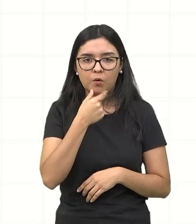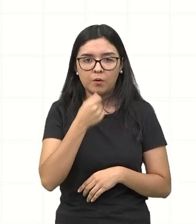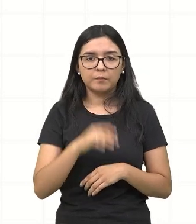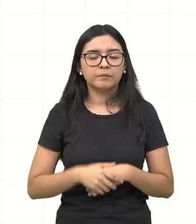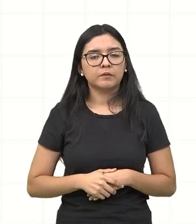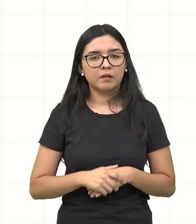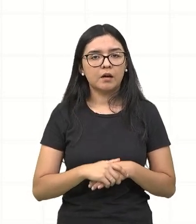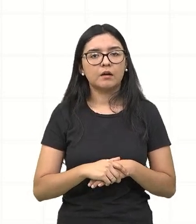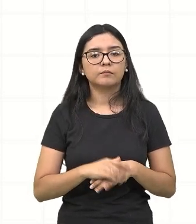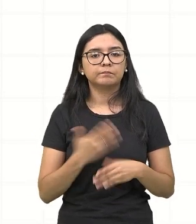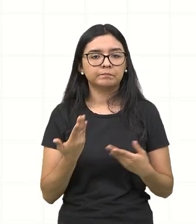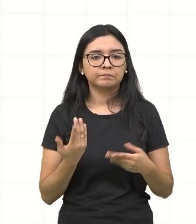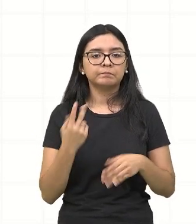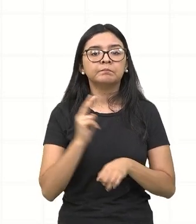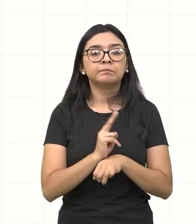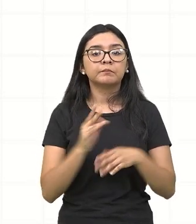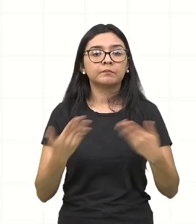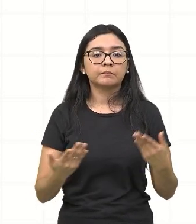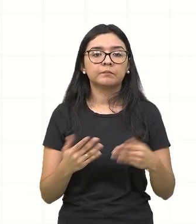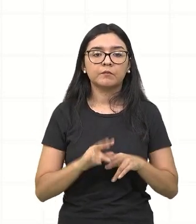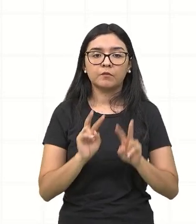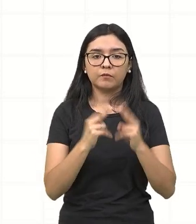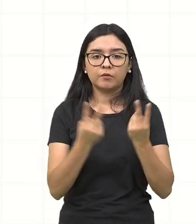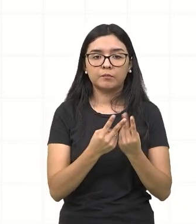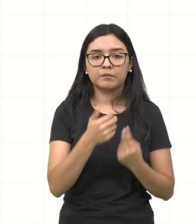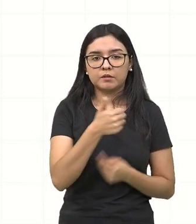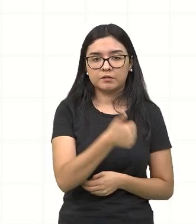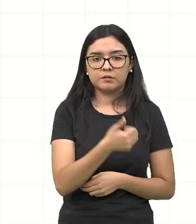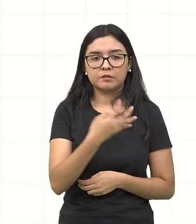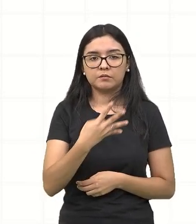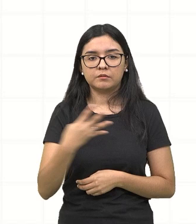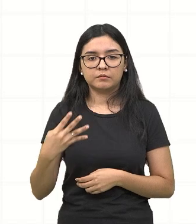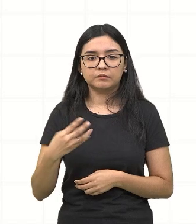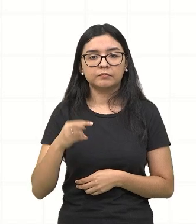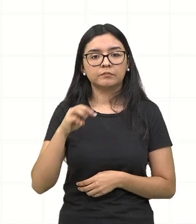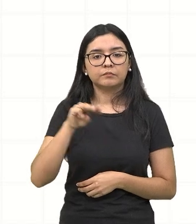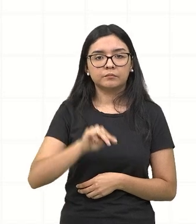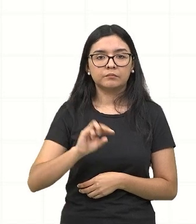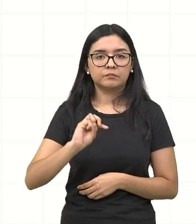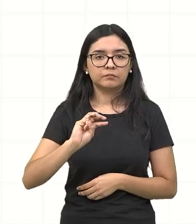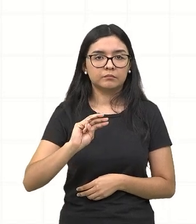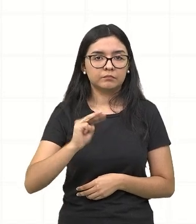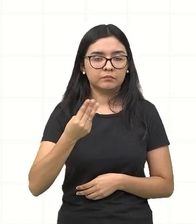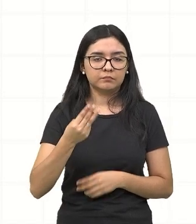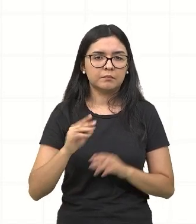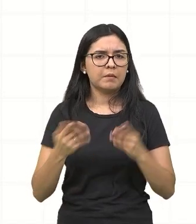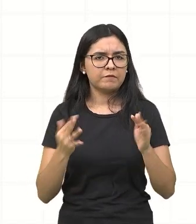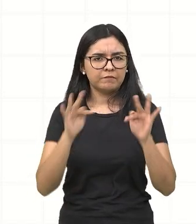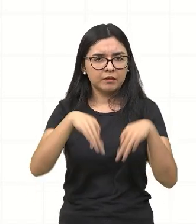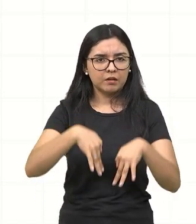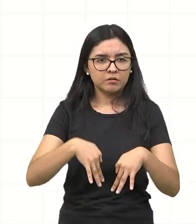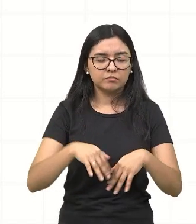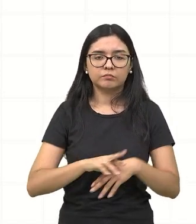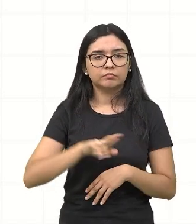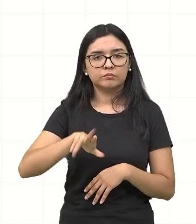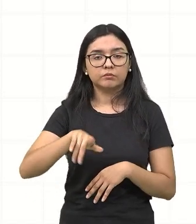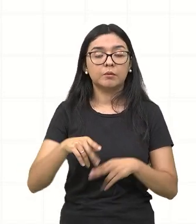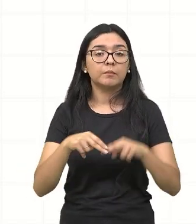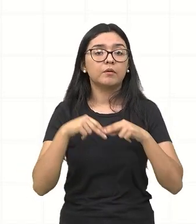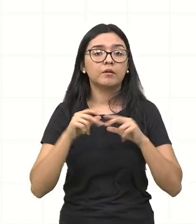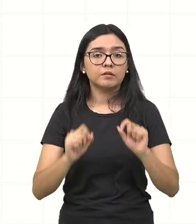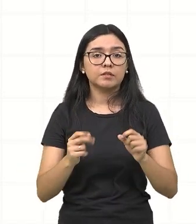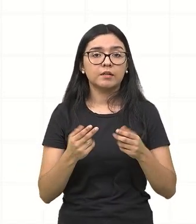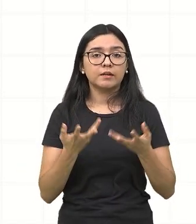fazendo, o volume dele é de 144 metros cúbicos. Mas finalizou a questão? Não, porque ele quer que a gente